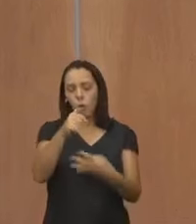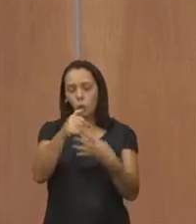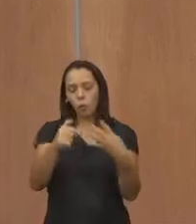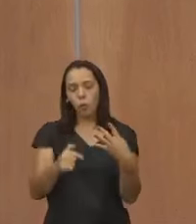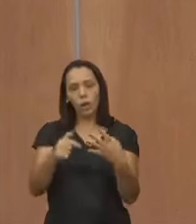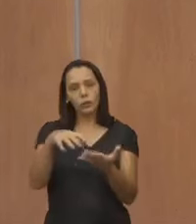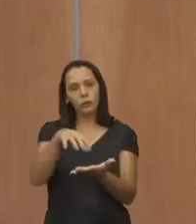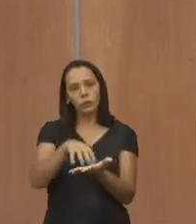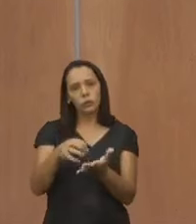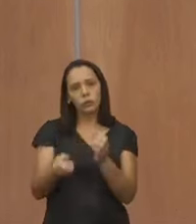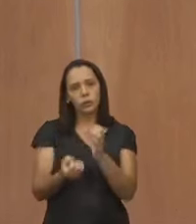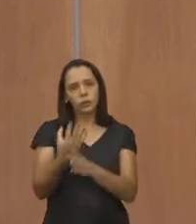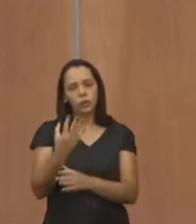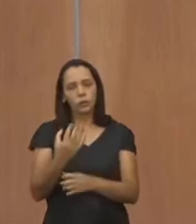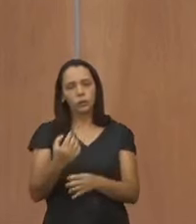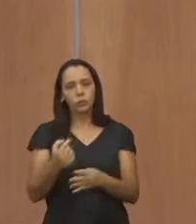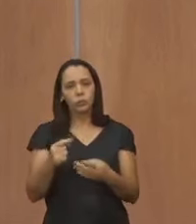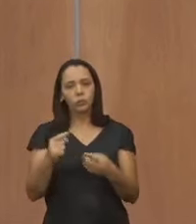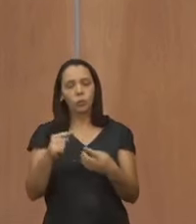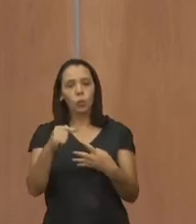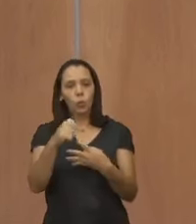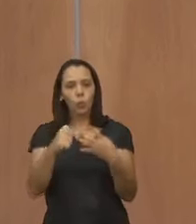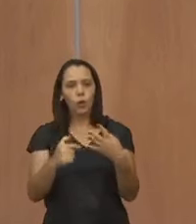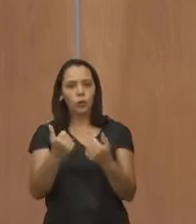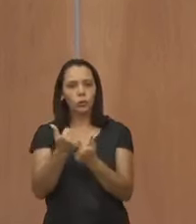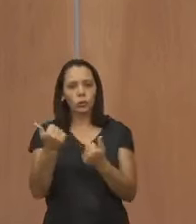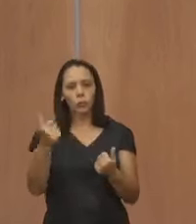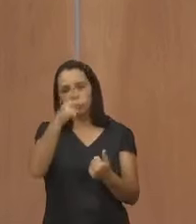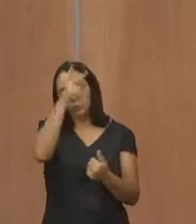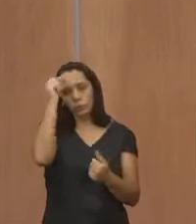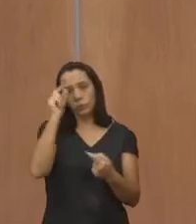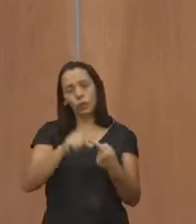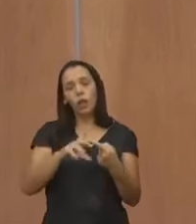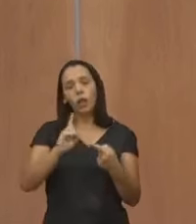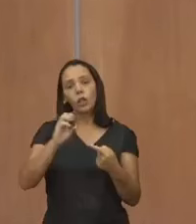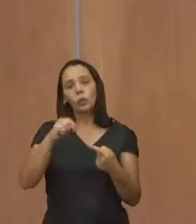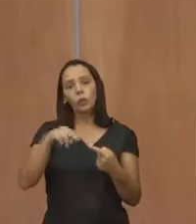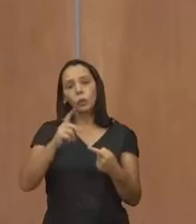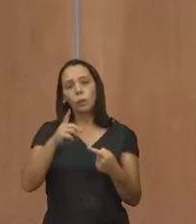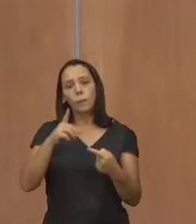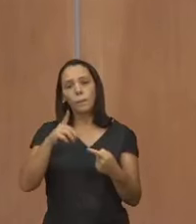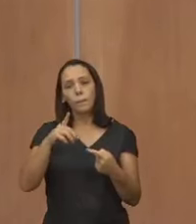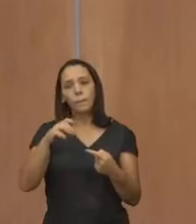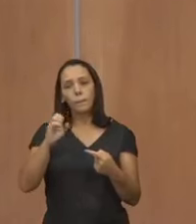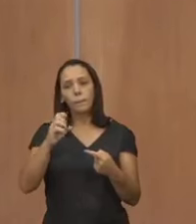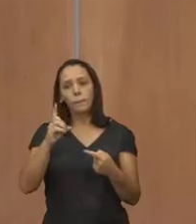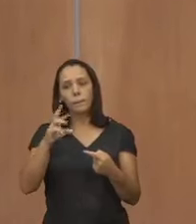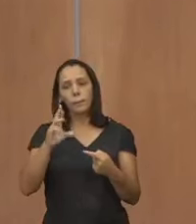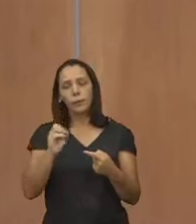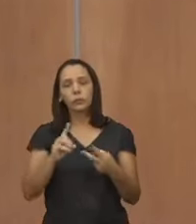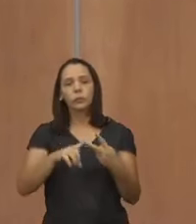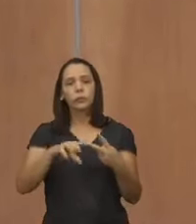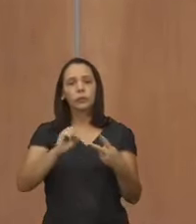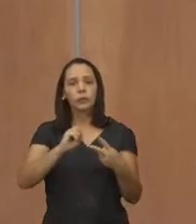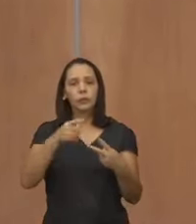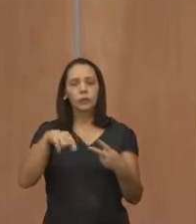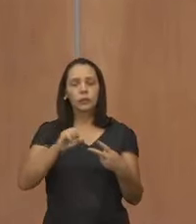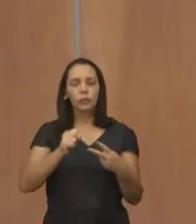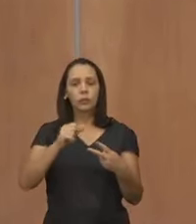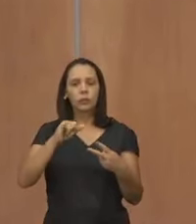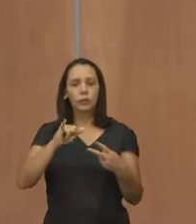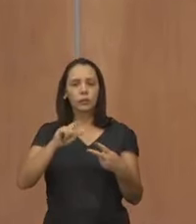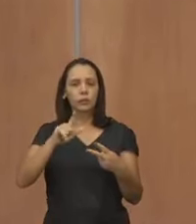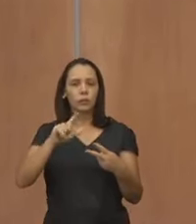criados importantes, 4 subprefeituras: a Dom Pedro, que pega Garapés, São Silvestre, o Daniel já